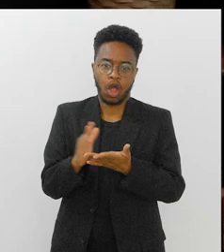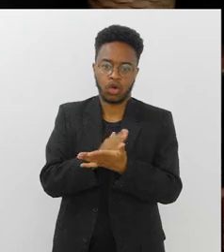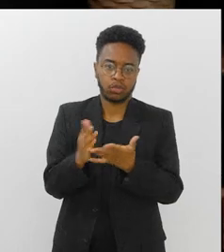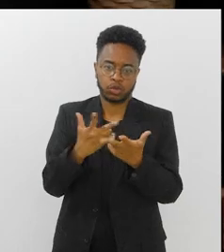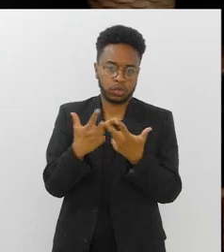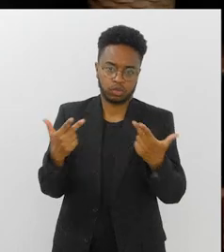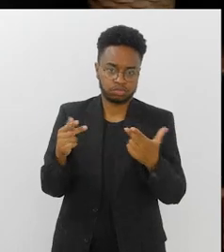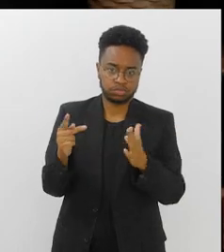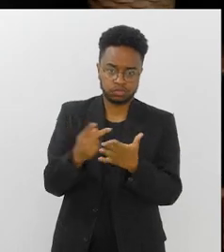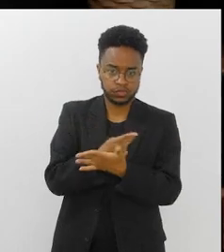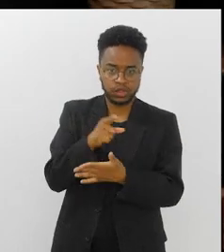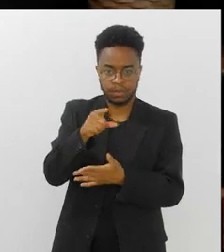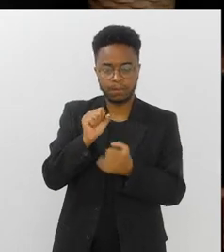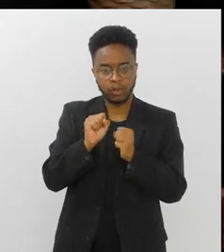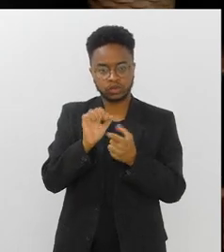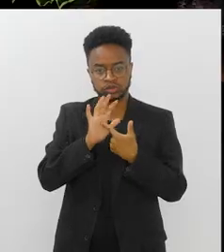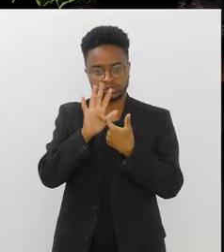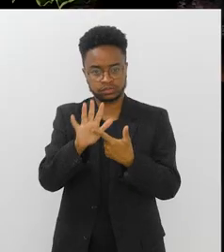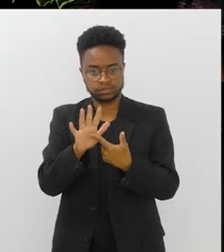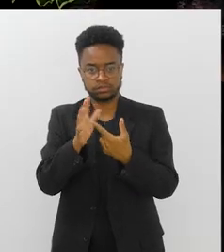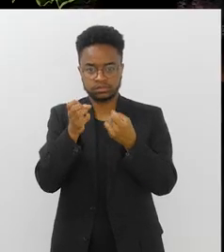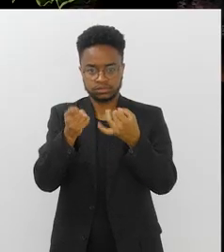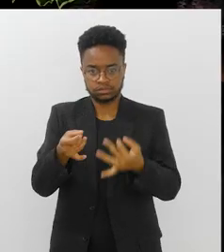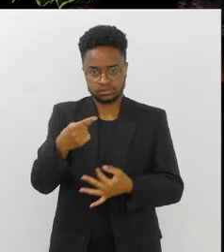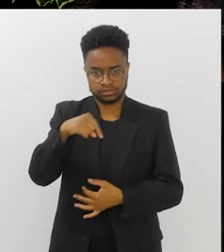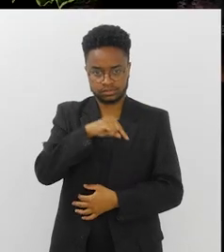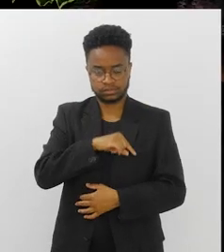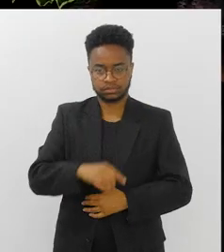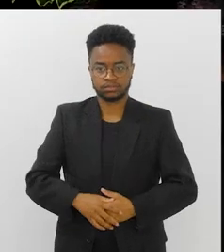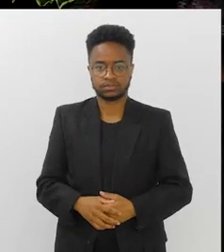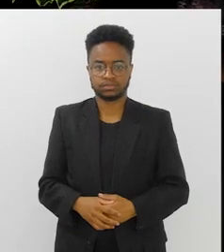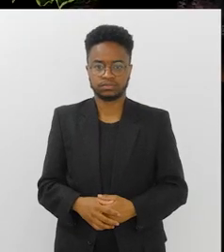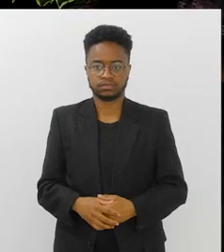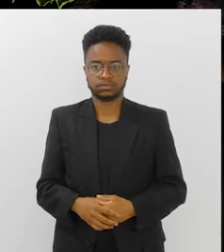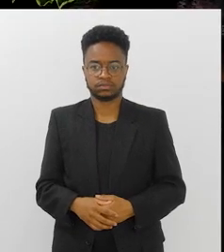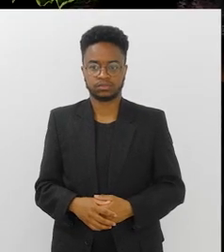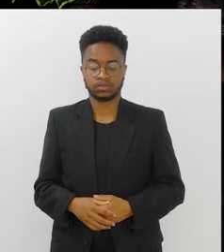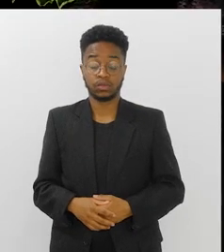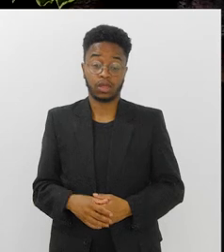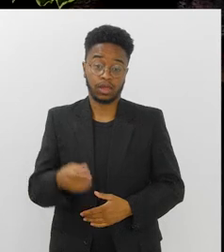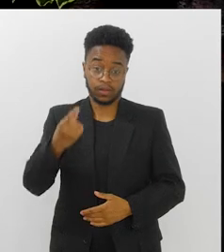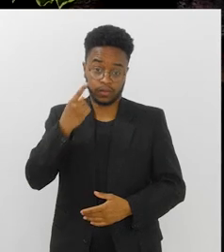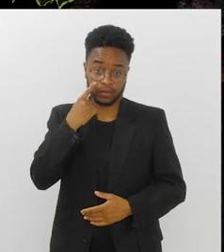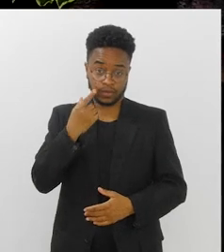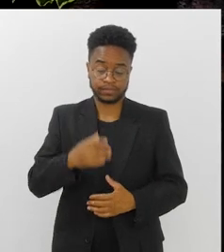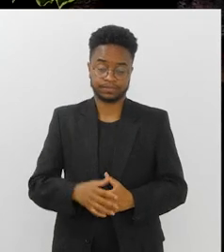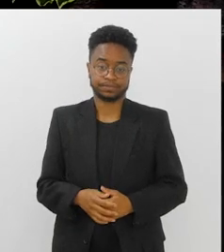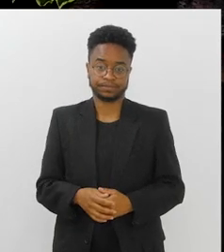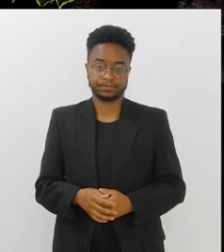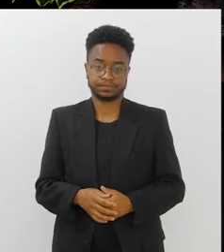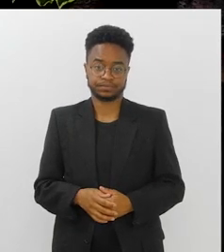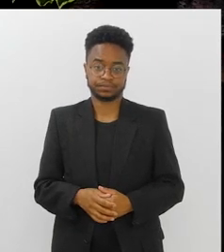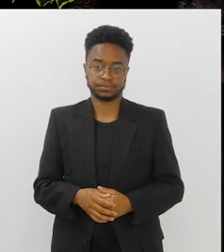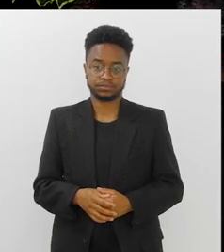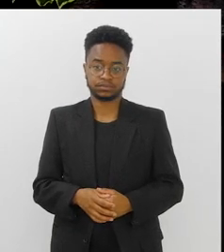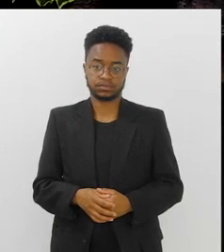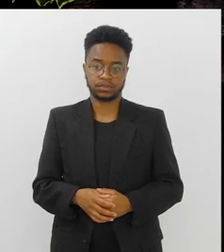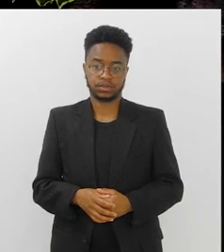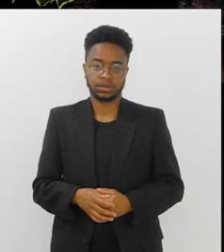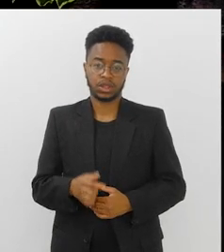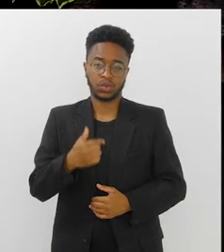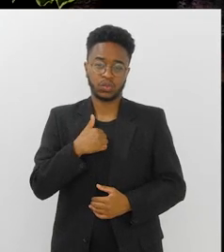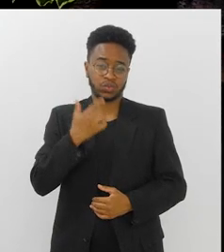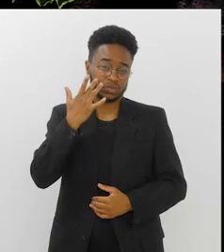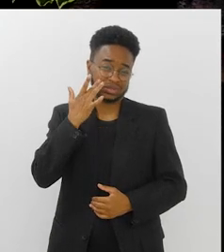episódio que você possa destacar pra gente é veja eh